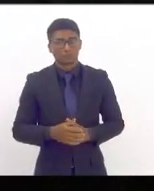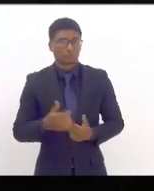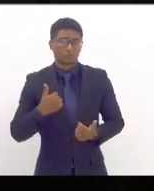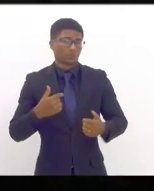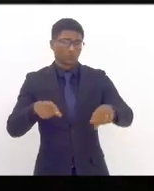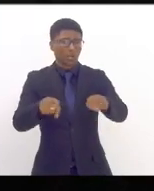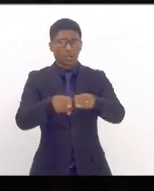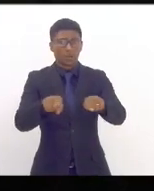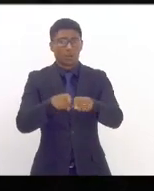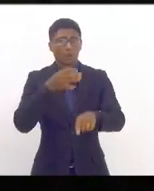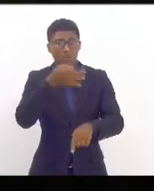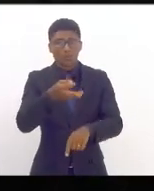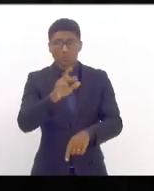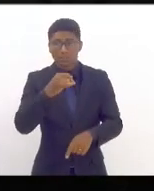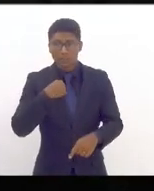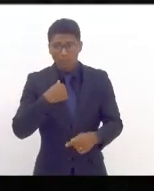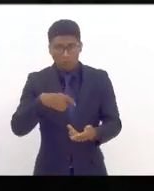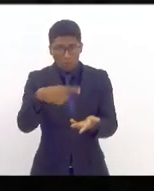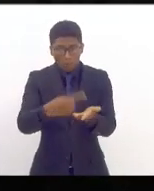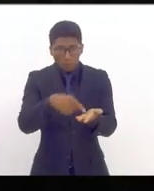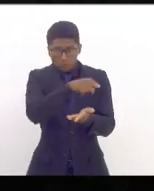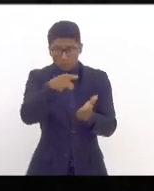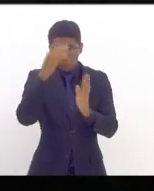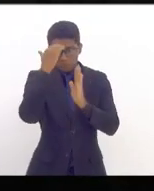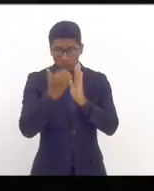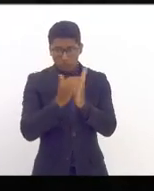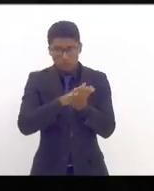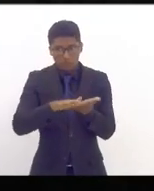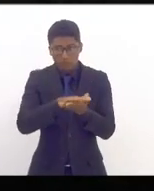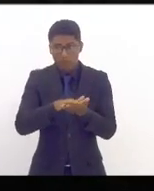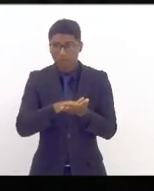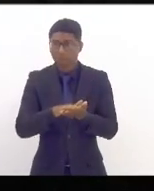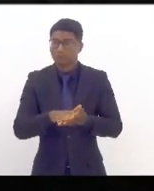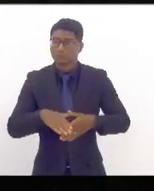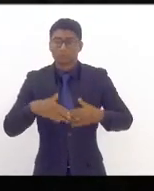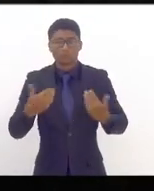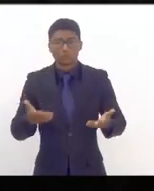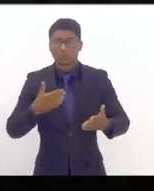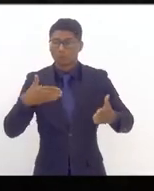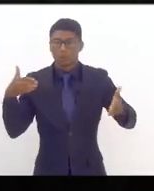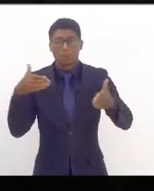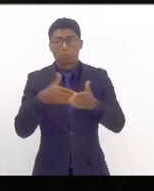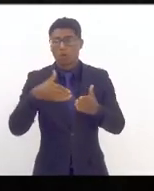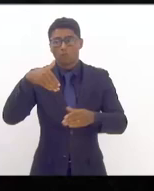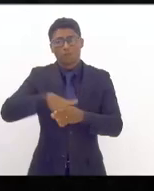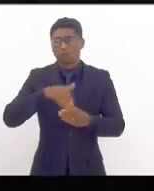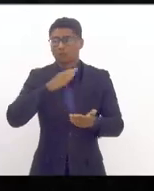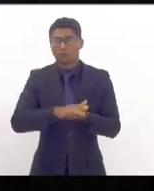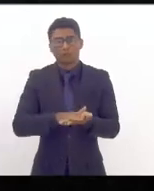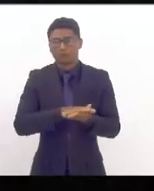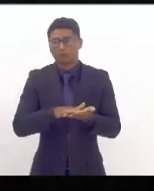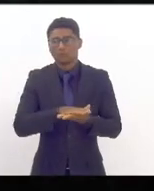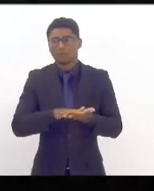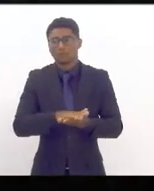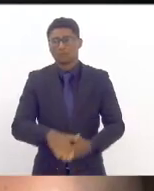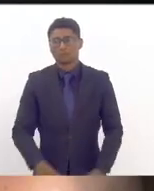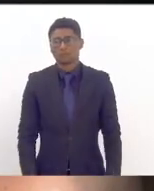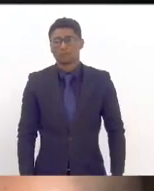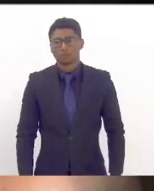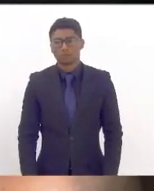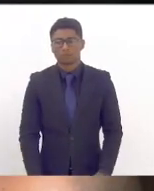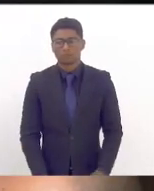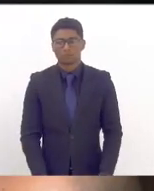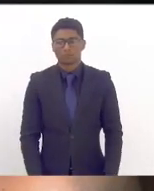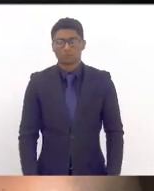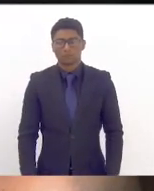Se não cumprir o meu acordo que não vai ser cumprido vai para instrução e não volta nada inclusive